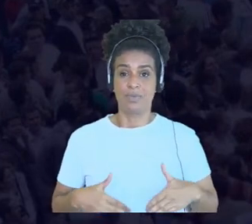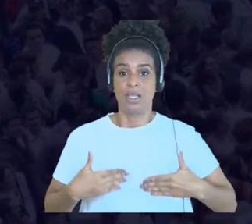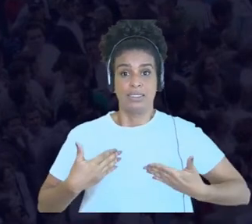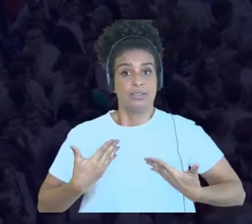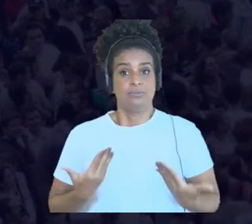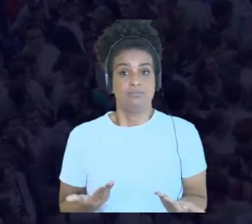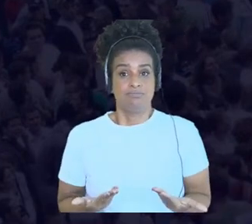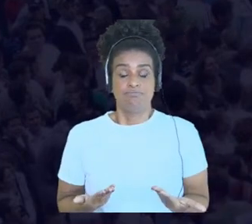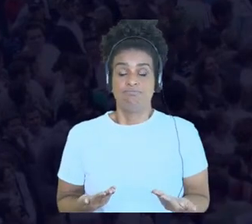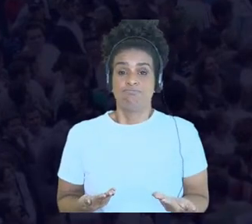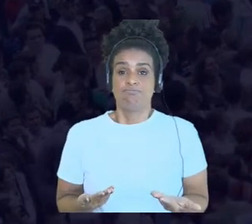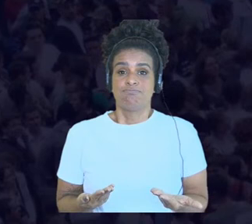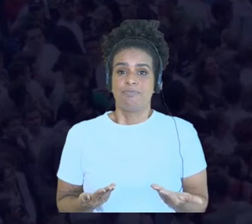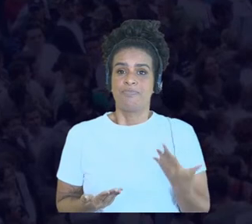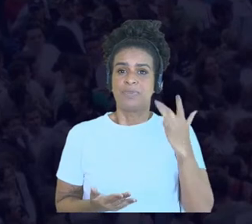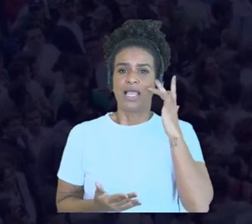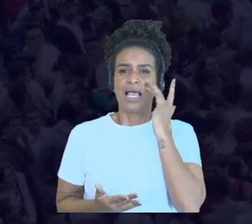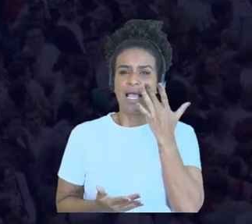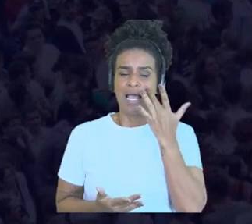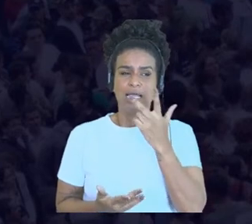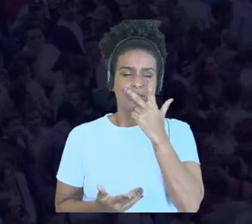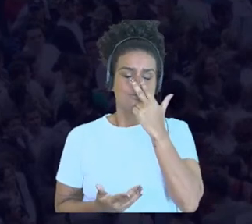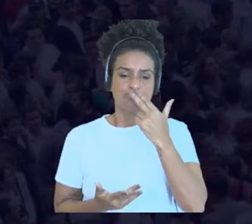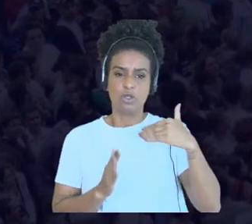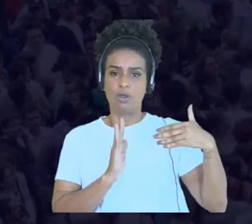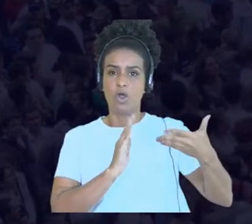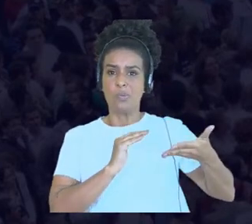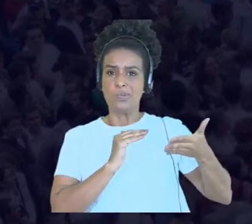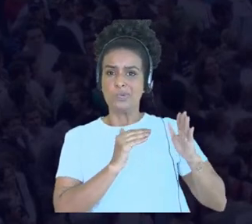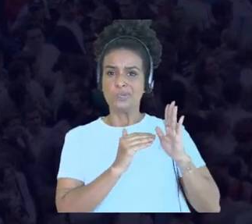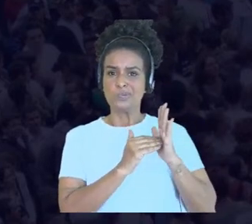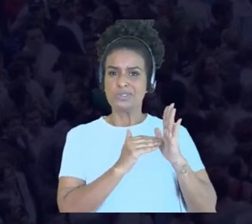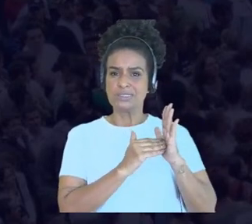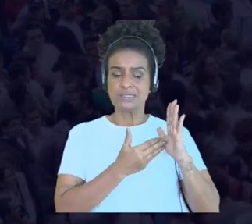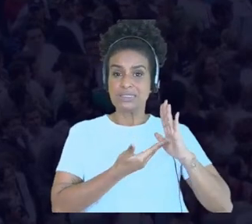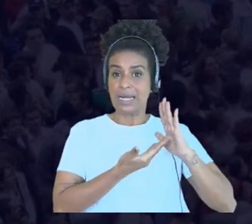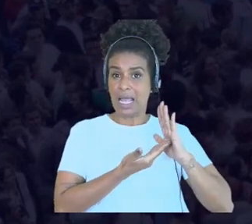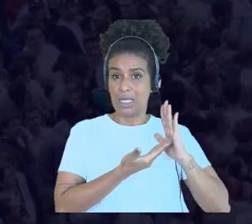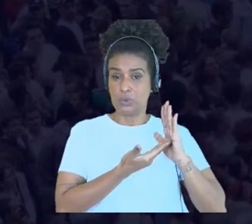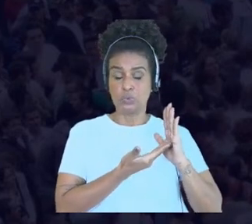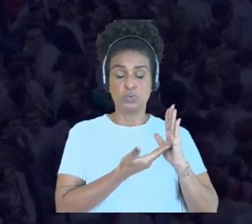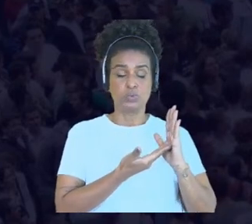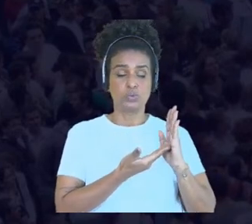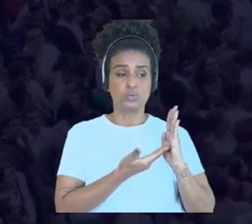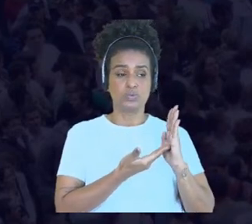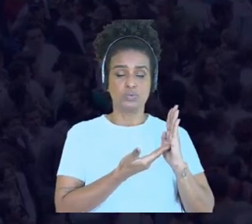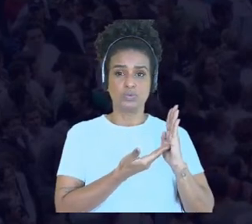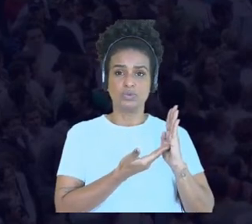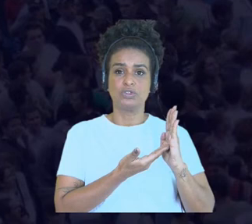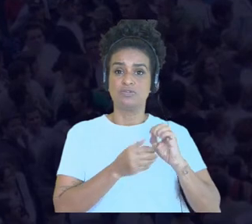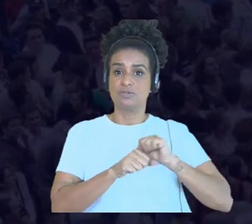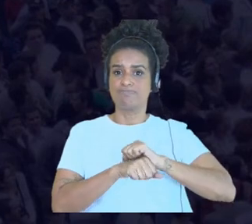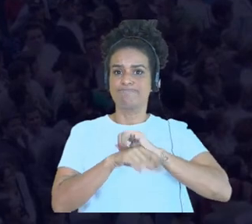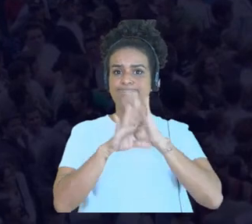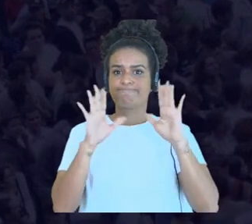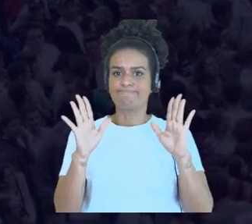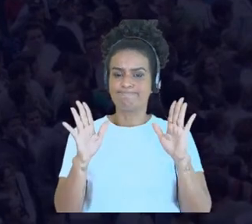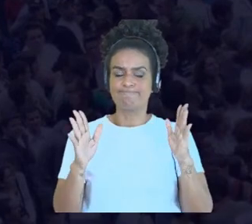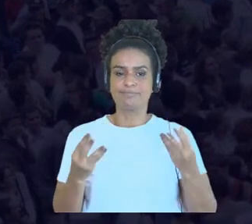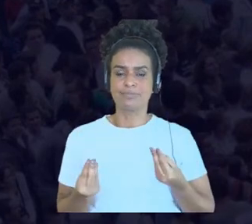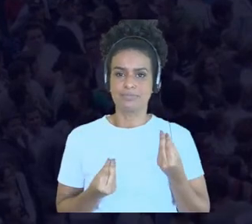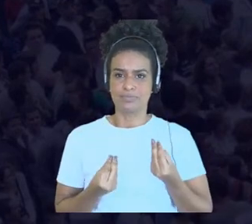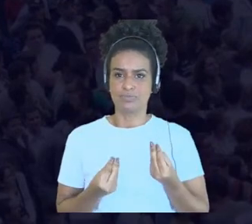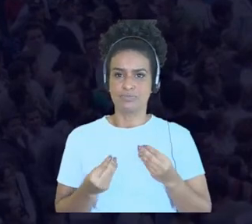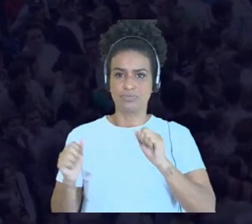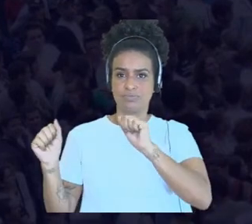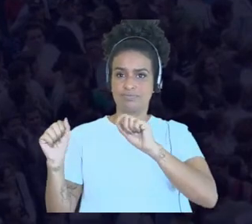com relação a isso, eu acho que esse desenho do Senado fica muito, muito bem definido. Agora, a gente pode ir para o slide